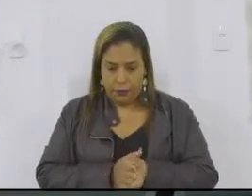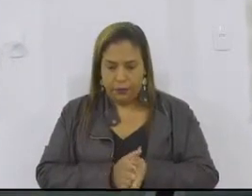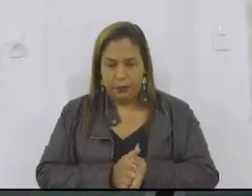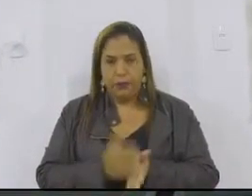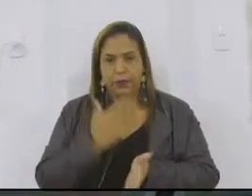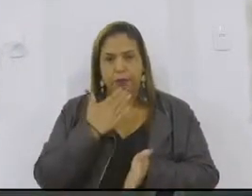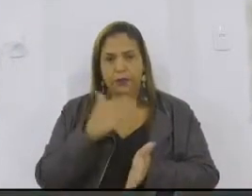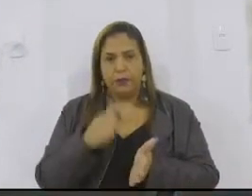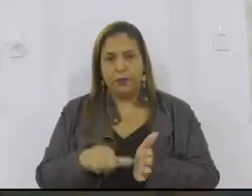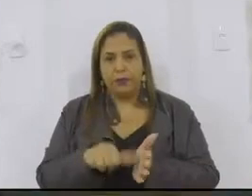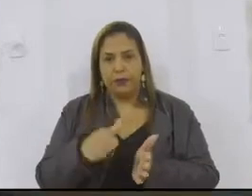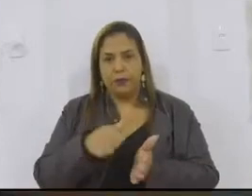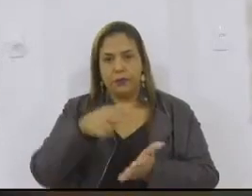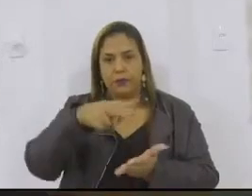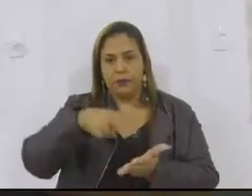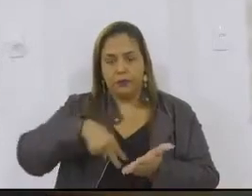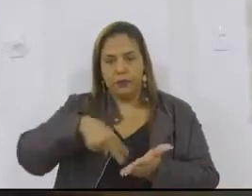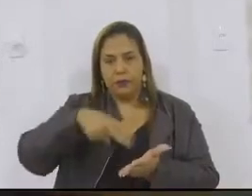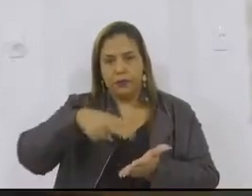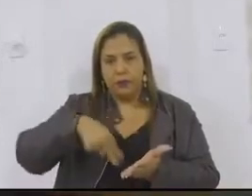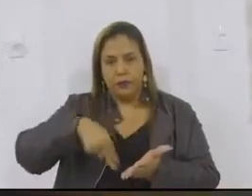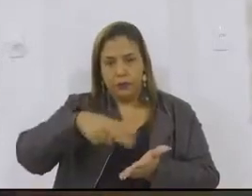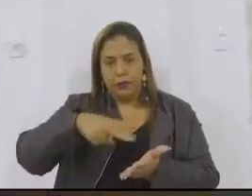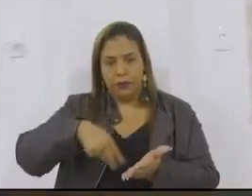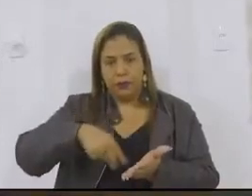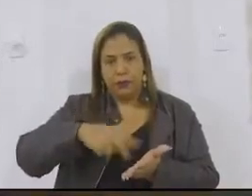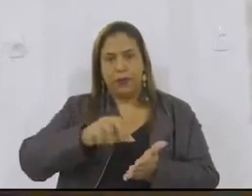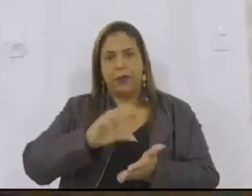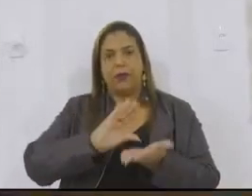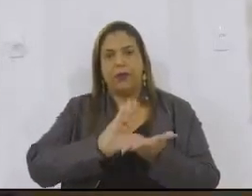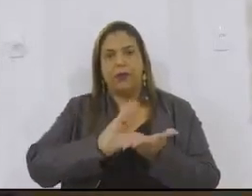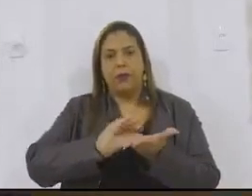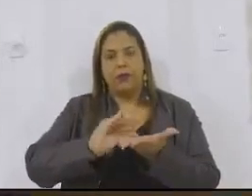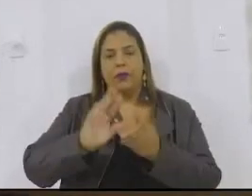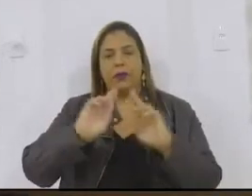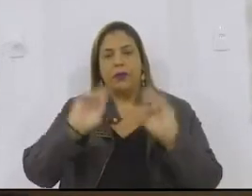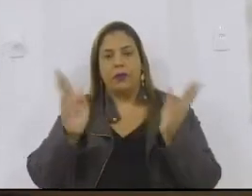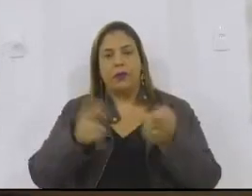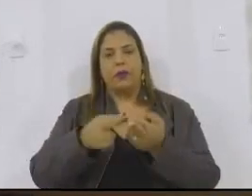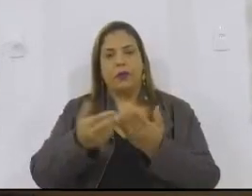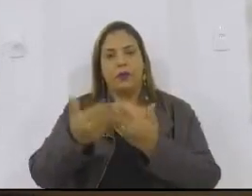Peço à primeira secretária que faça a leitura da ata da sessão anterior.